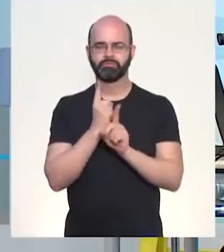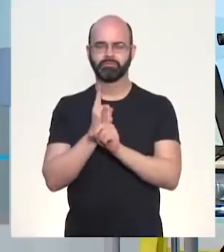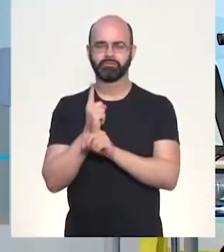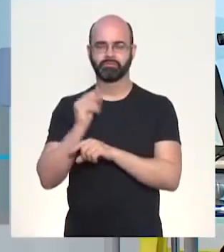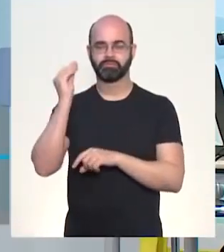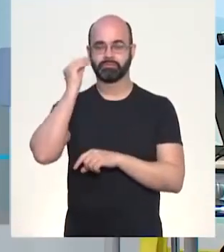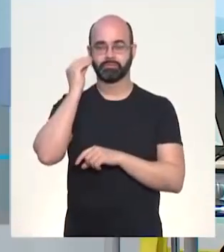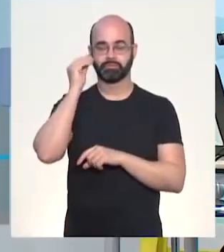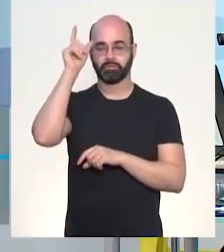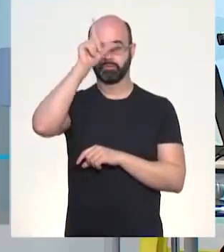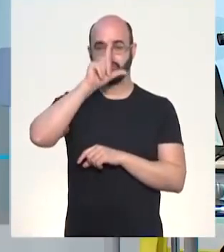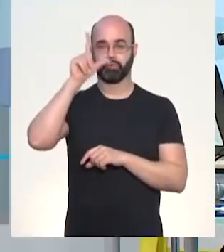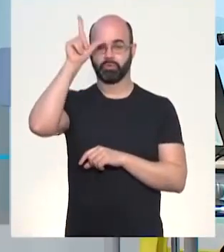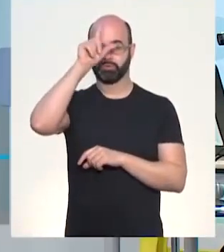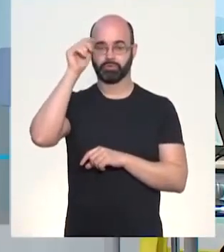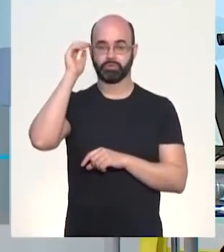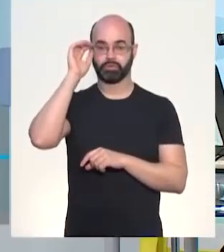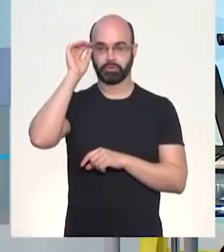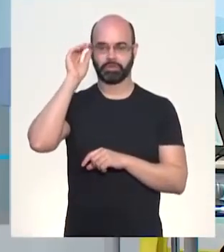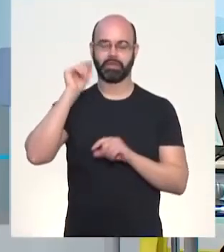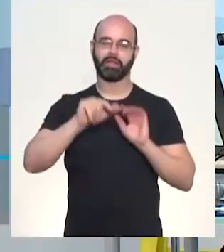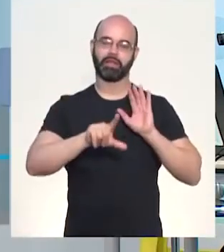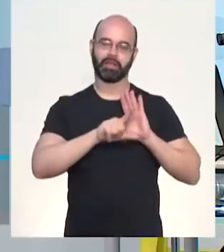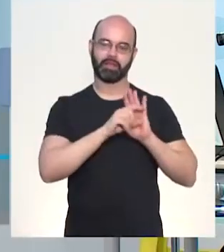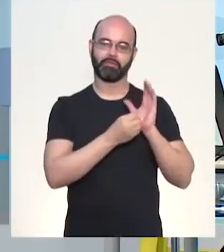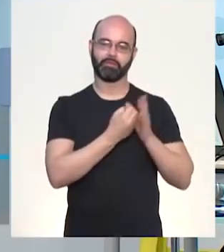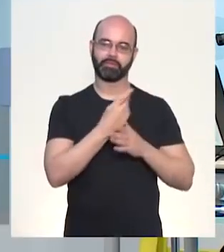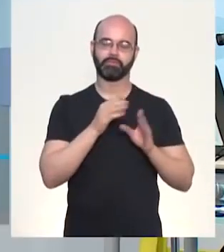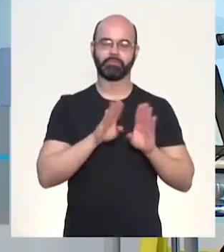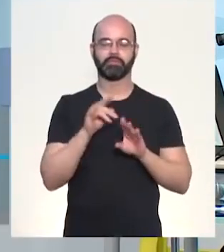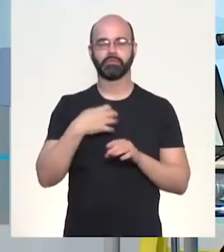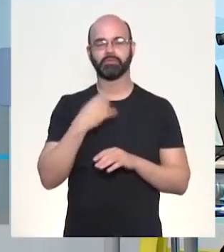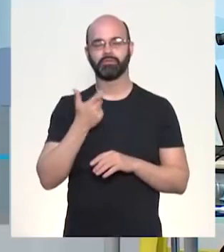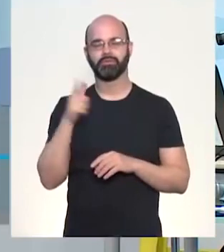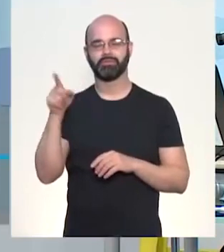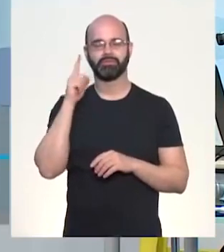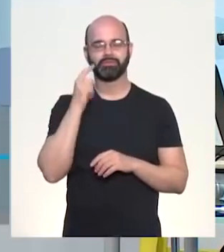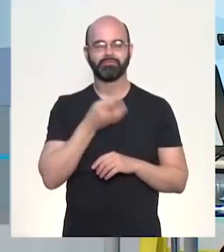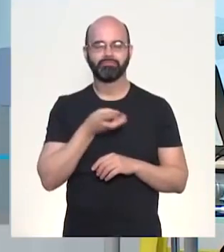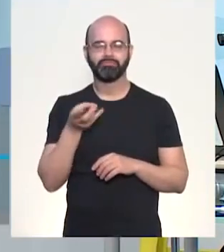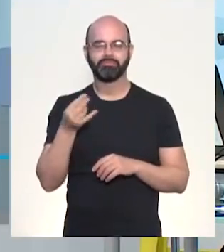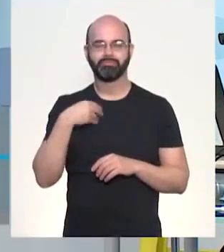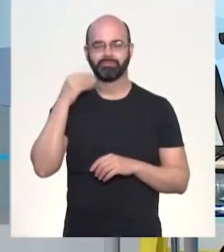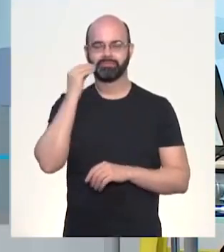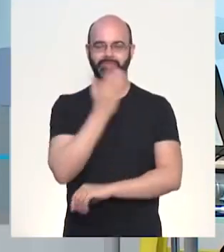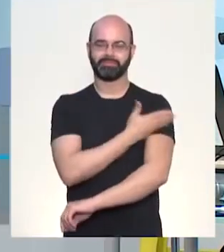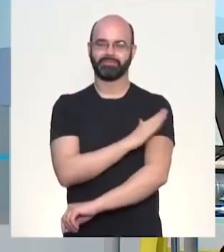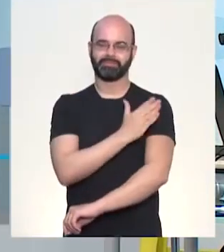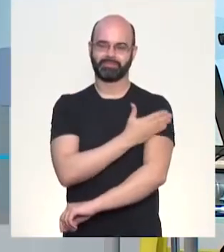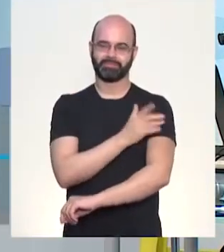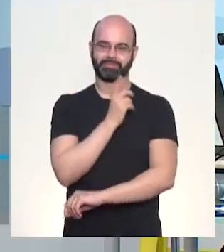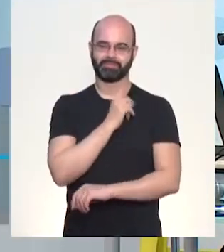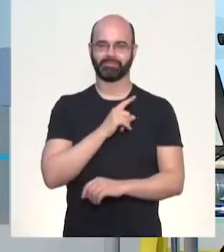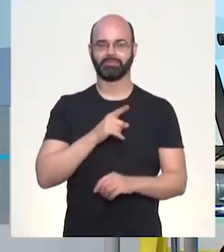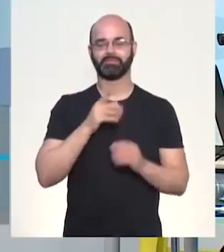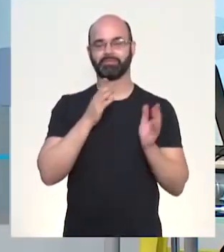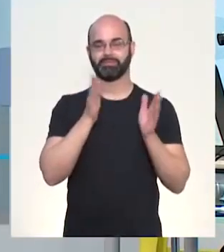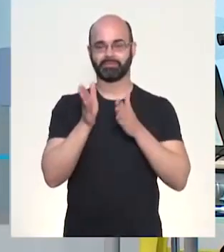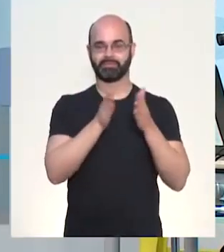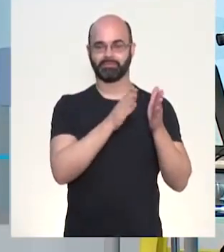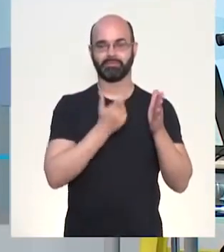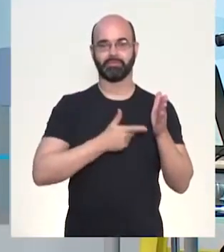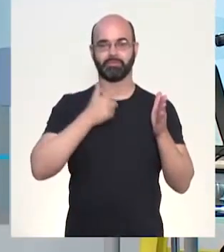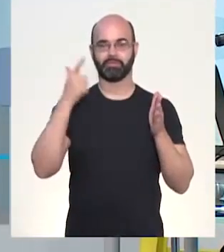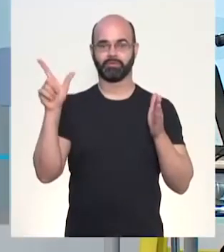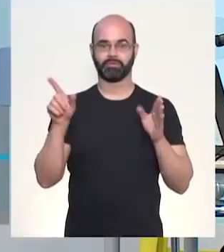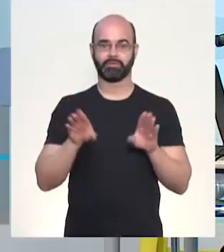essa lógica, além da lei de formação. E constrói aí, brincando com o seu material, a próxima figura ou as próximas figuras. Nosso